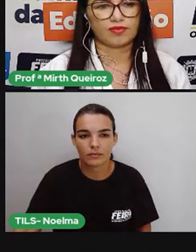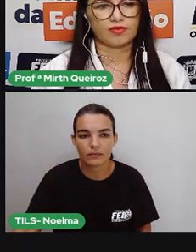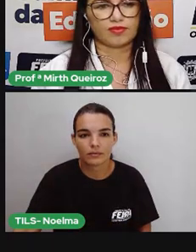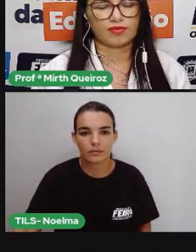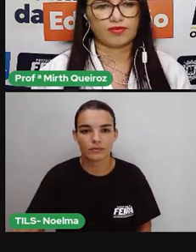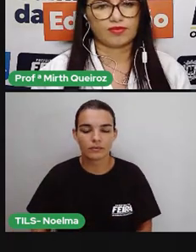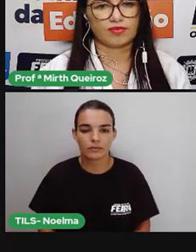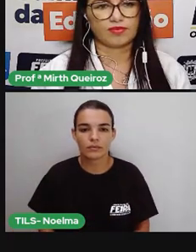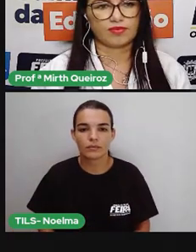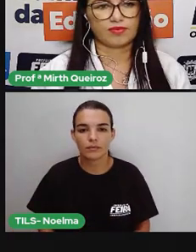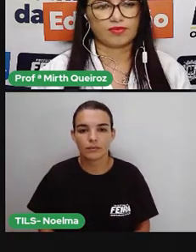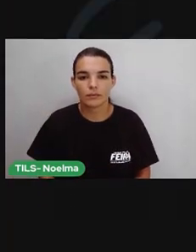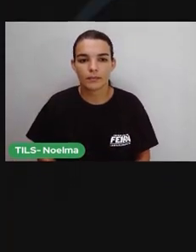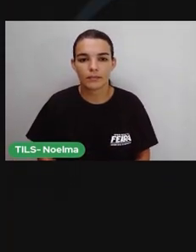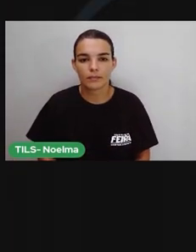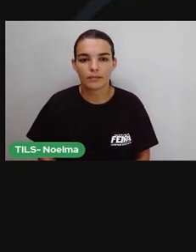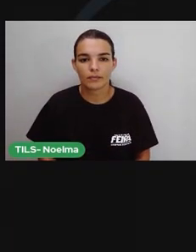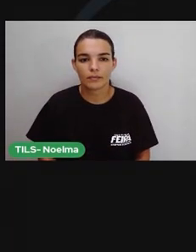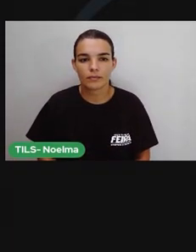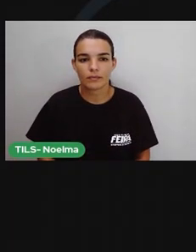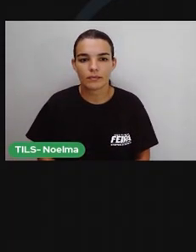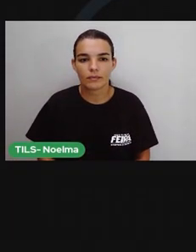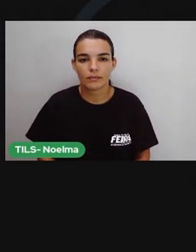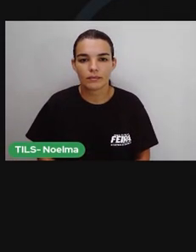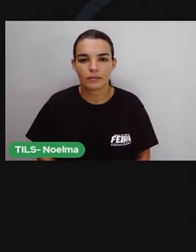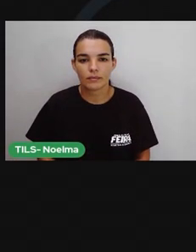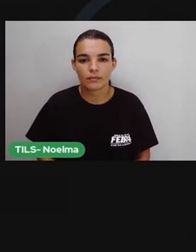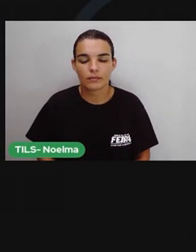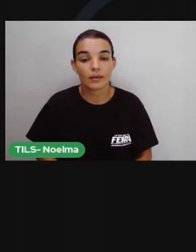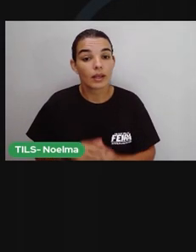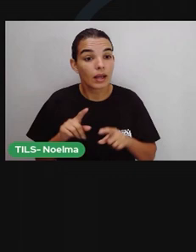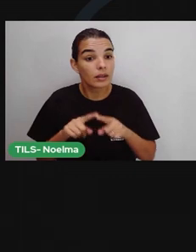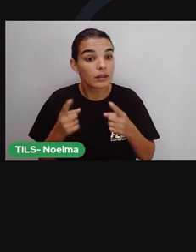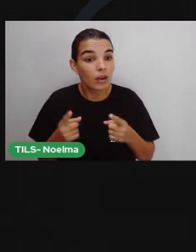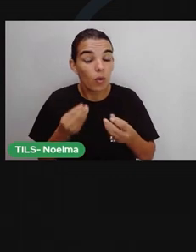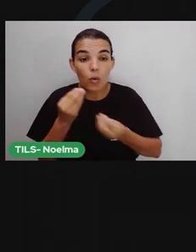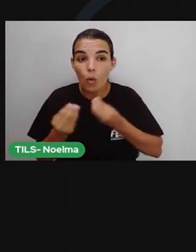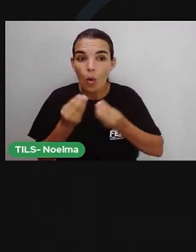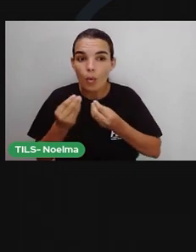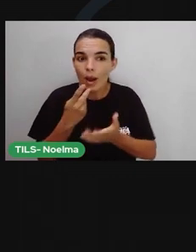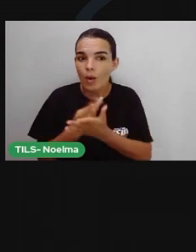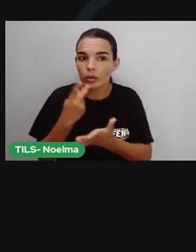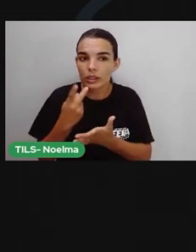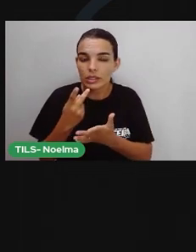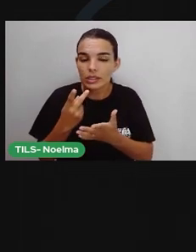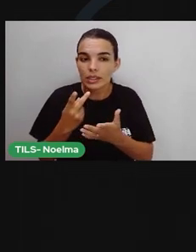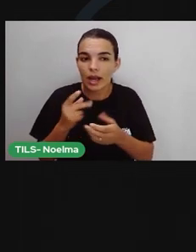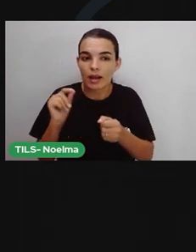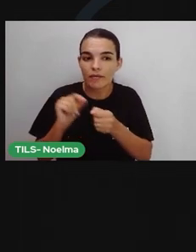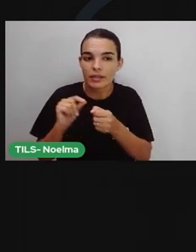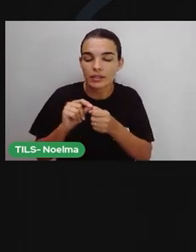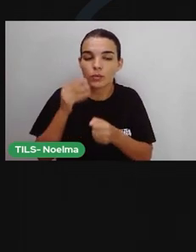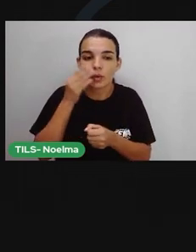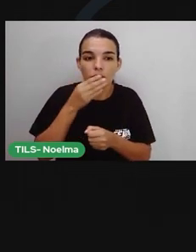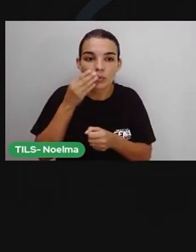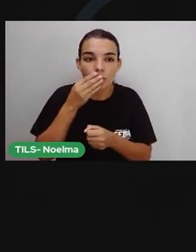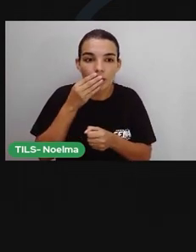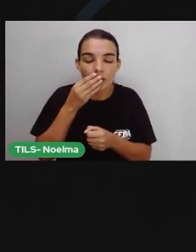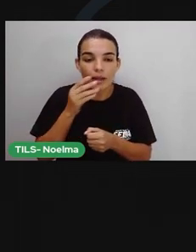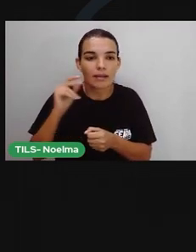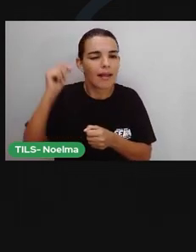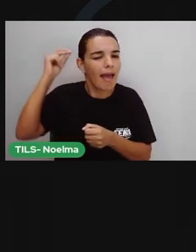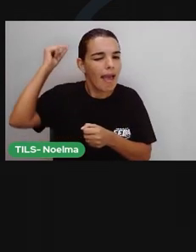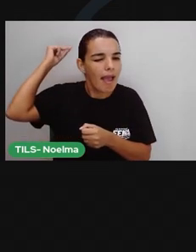Entre os anos 2018, a produção de açúcar foi a maior riqueza da economia do Brasil colonial.